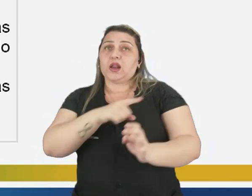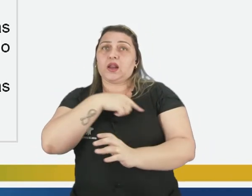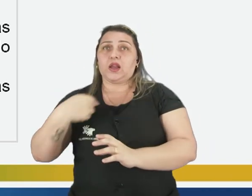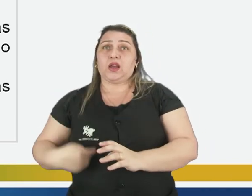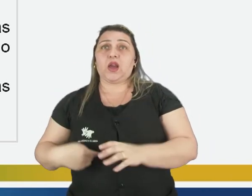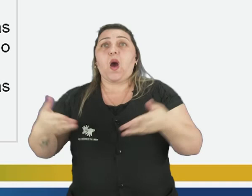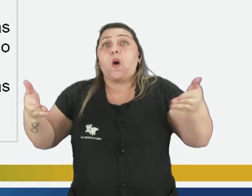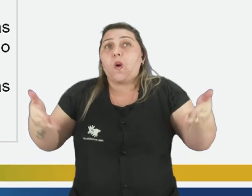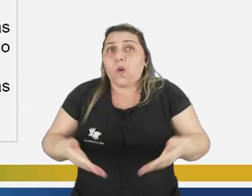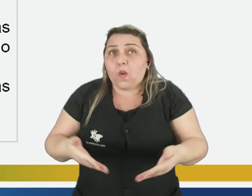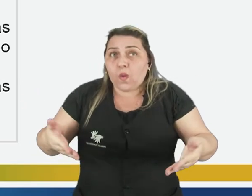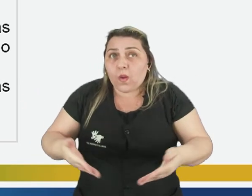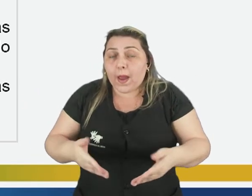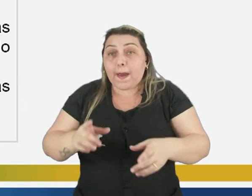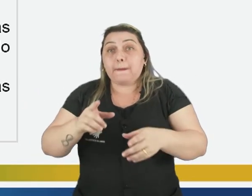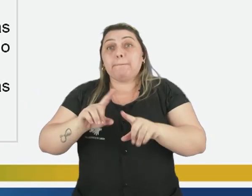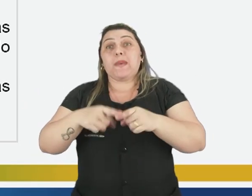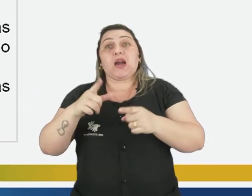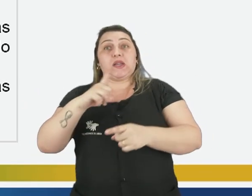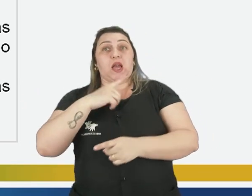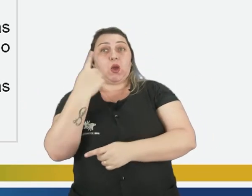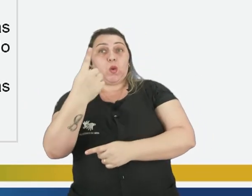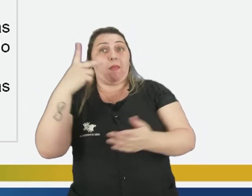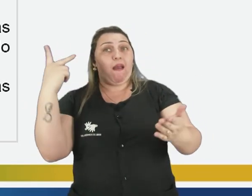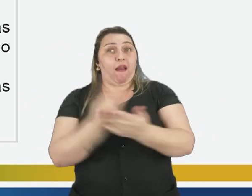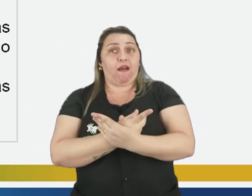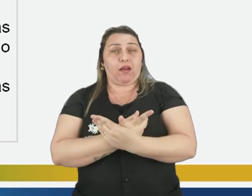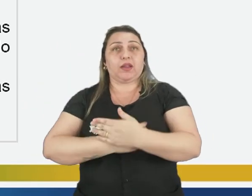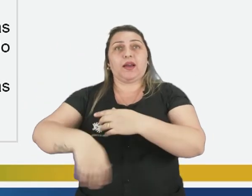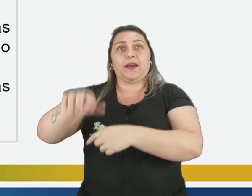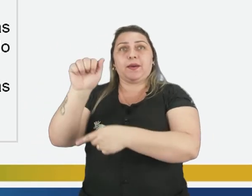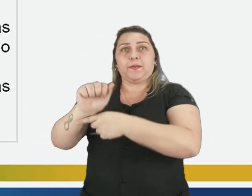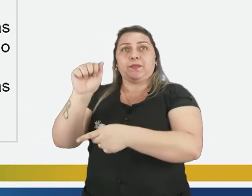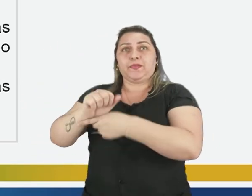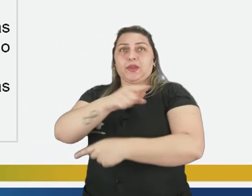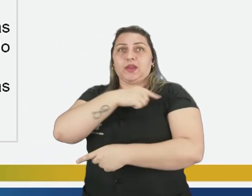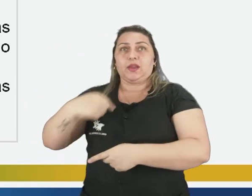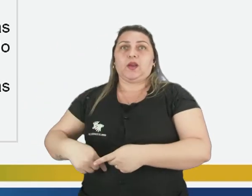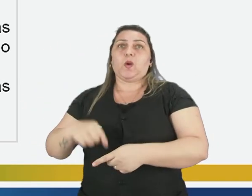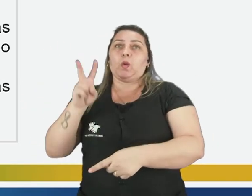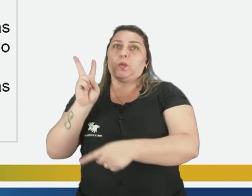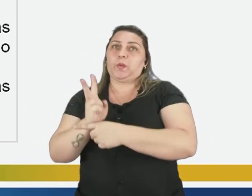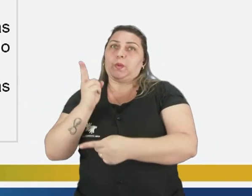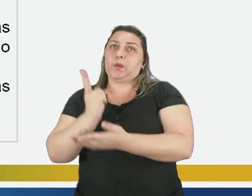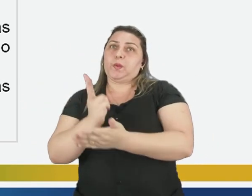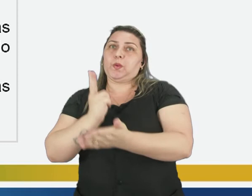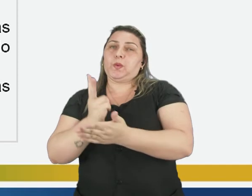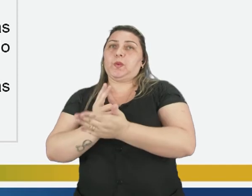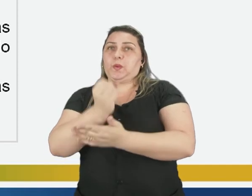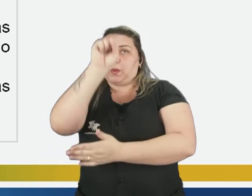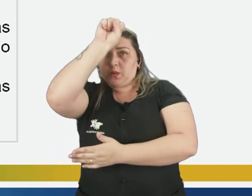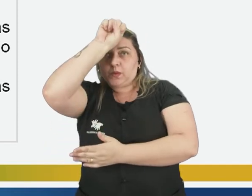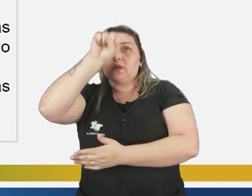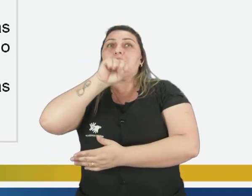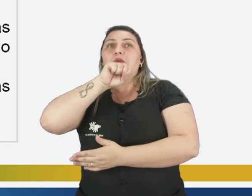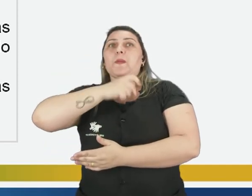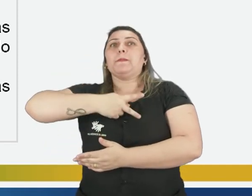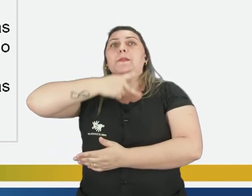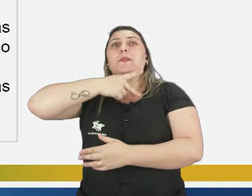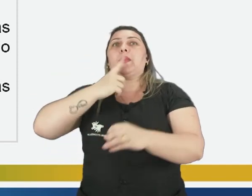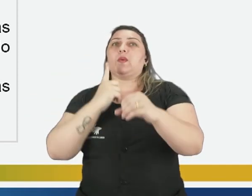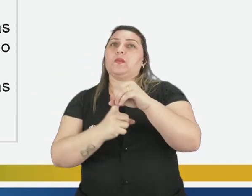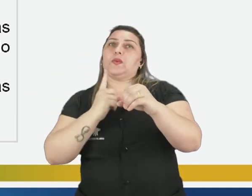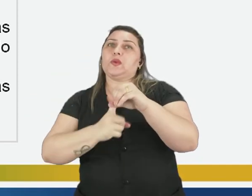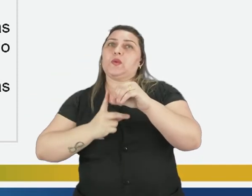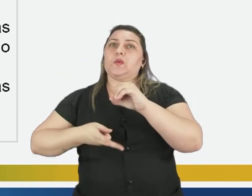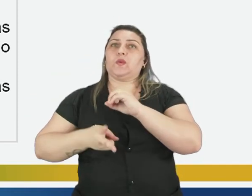China atual, menos ou exceto, letra A, a China permanece oficialmente socialista e o